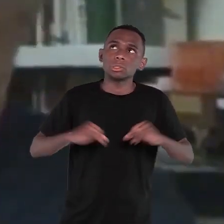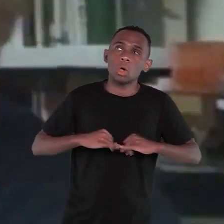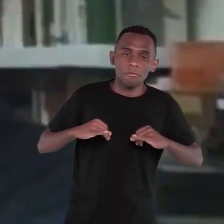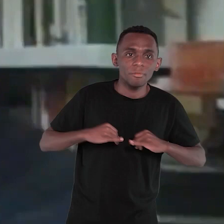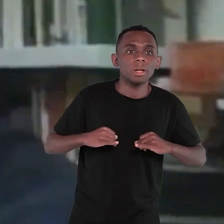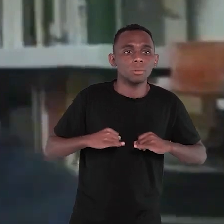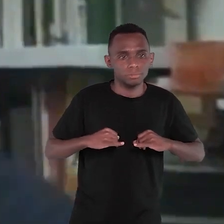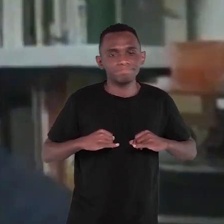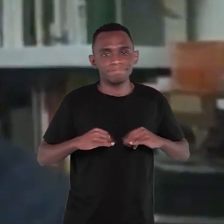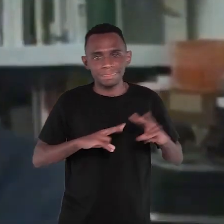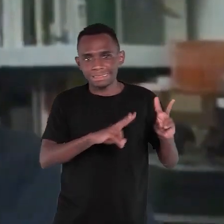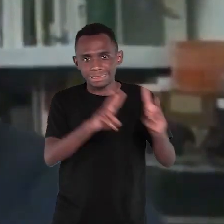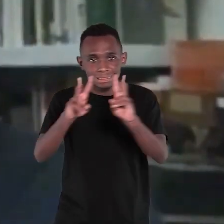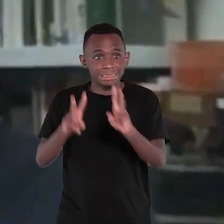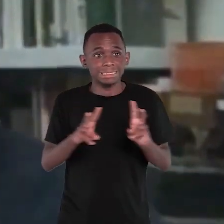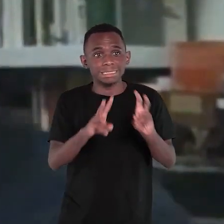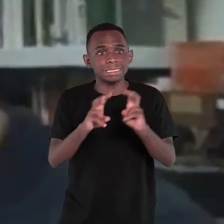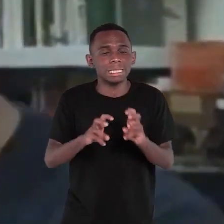essa